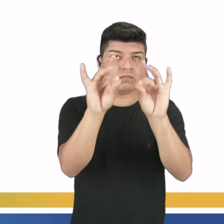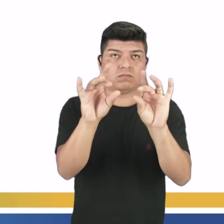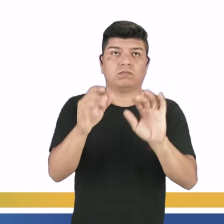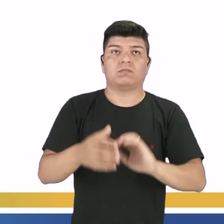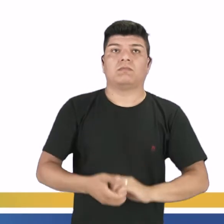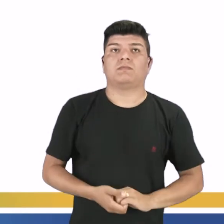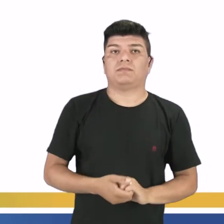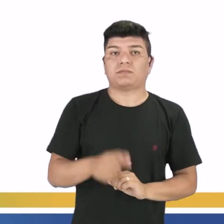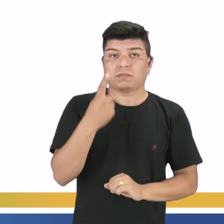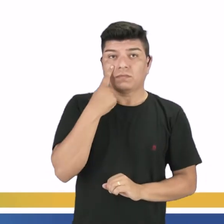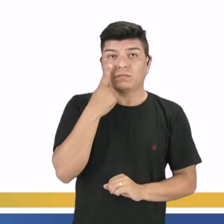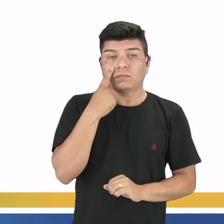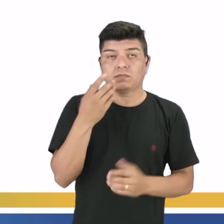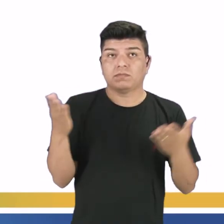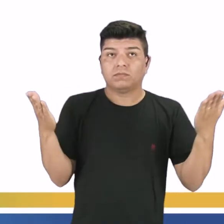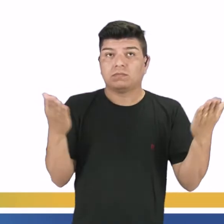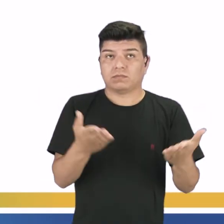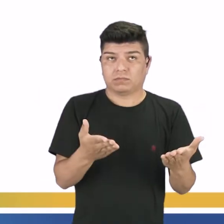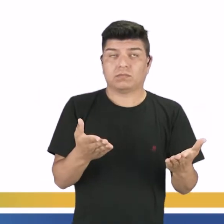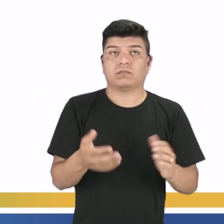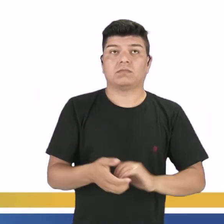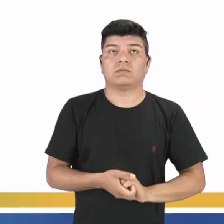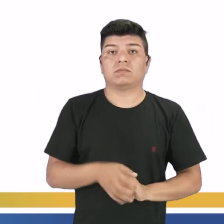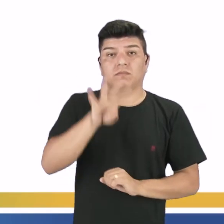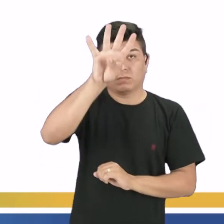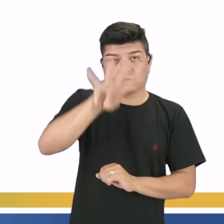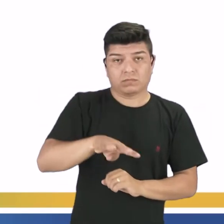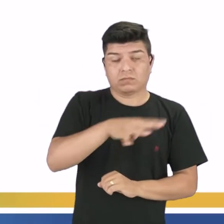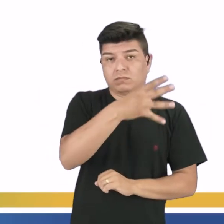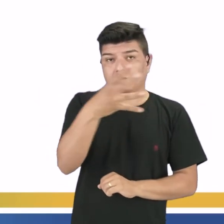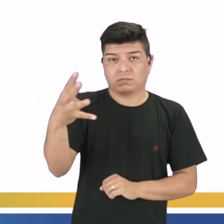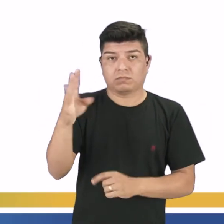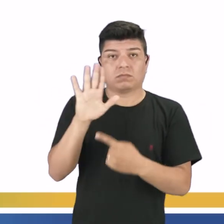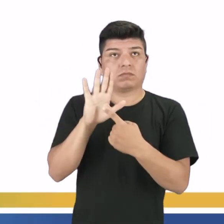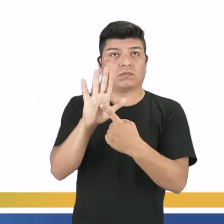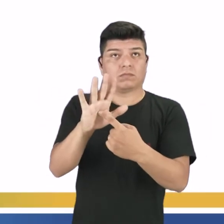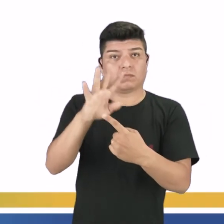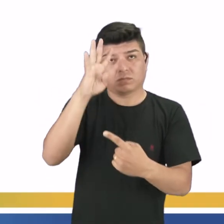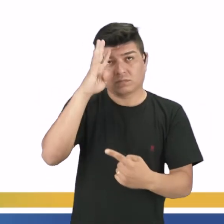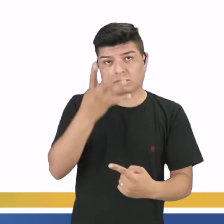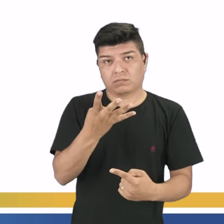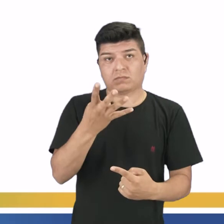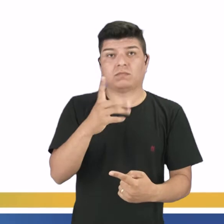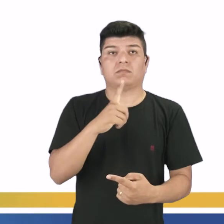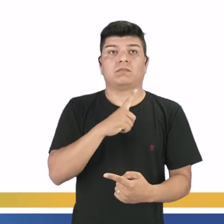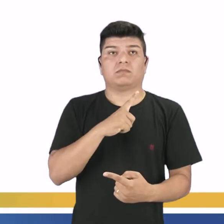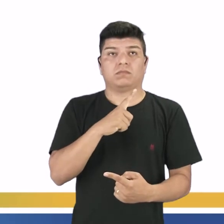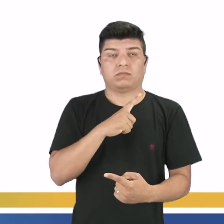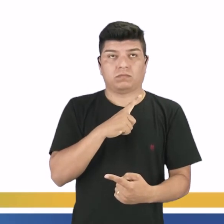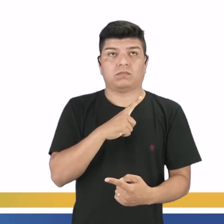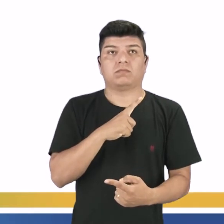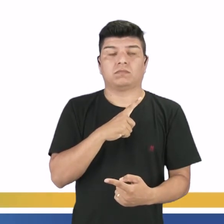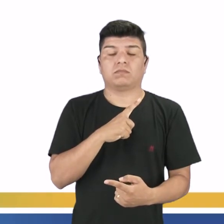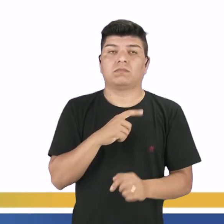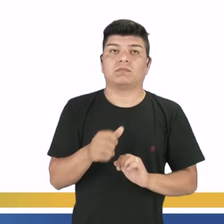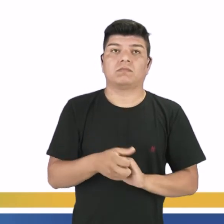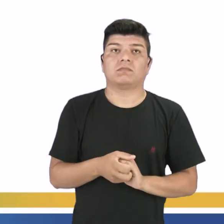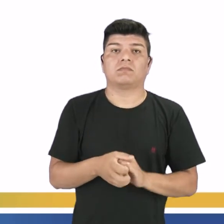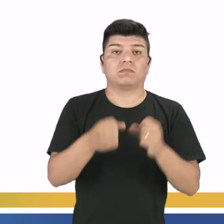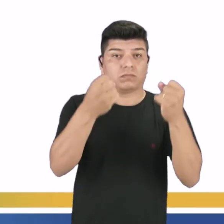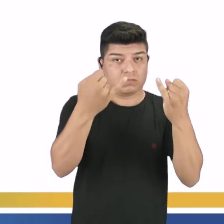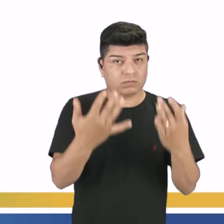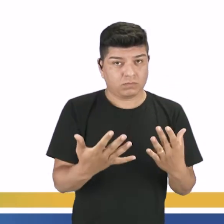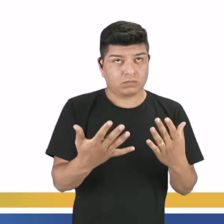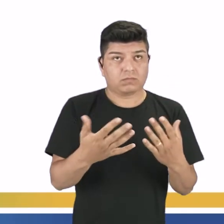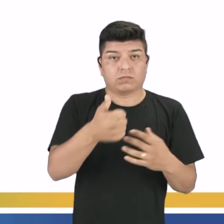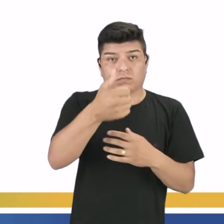Bom, então nós estamos vendo aqui, gente, uma tabela que ela mostra os resultados obtidos, né? Então, que diz o seguinte,